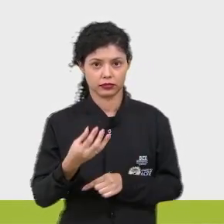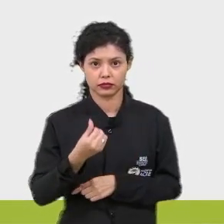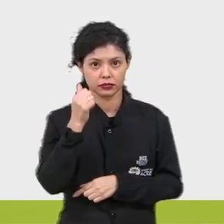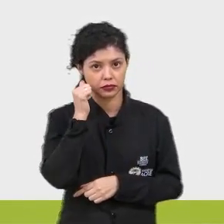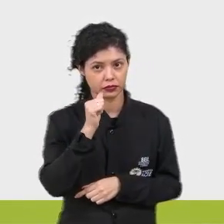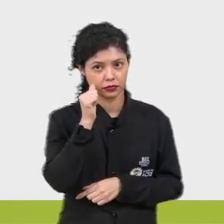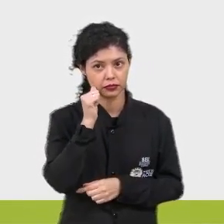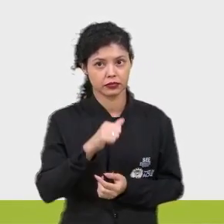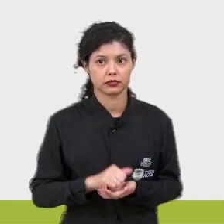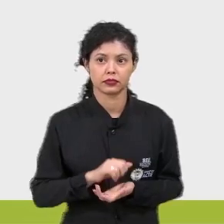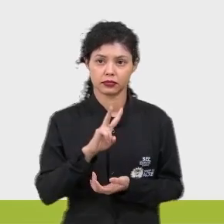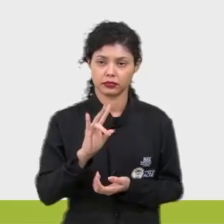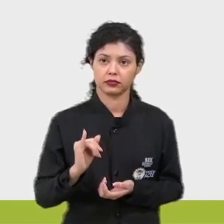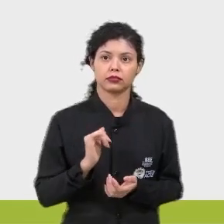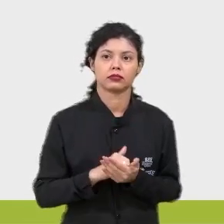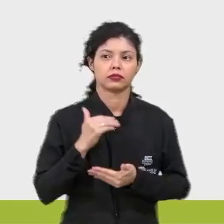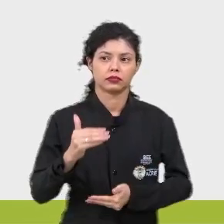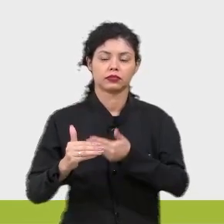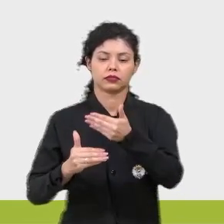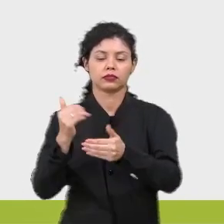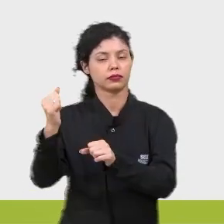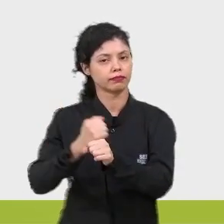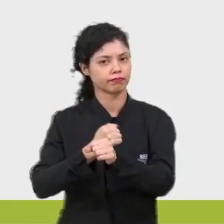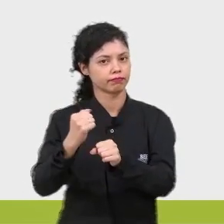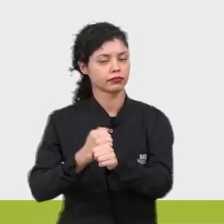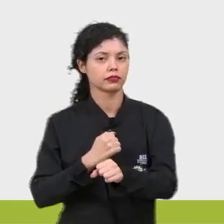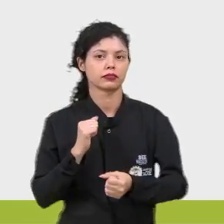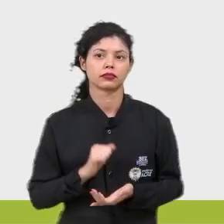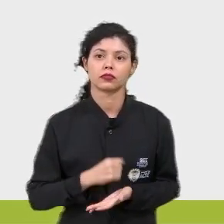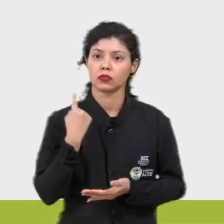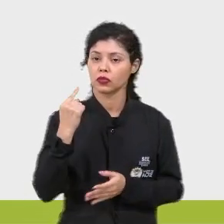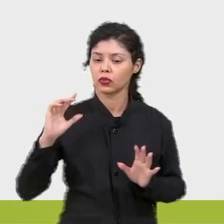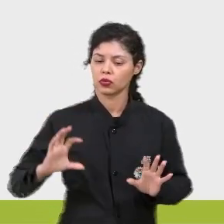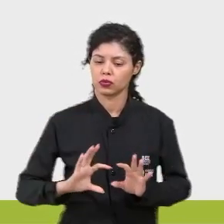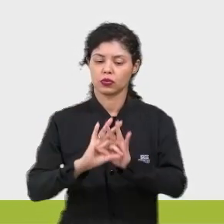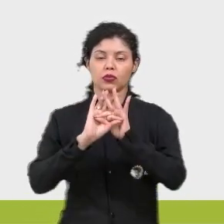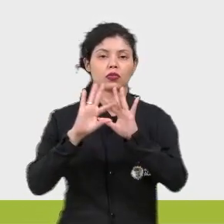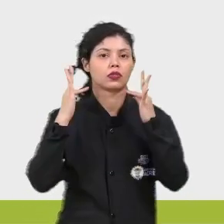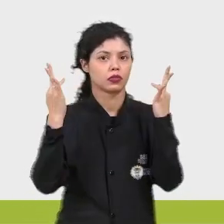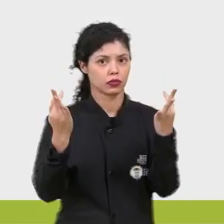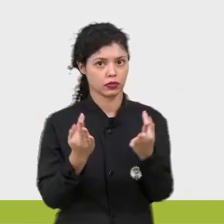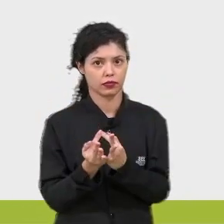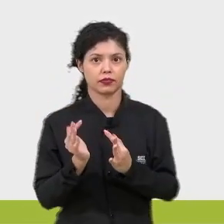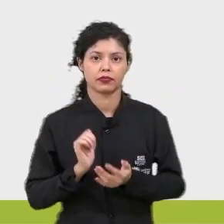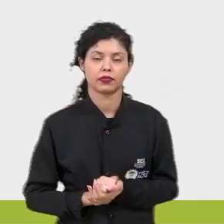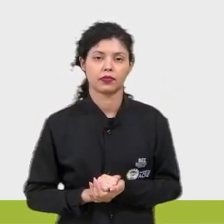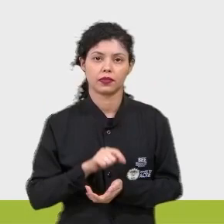vai surrupiar ao longo dos anos. O único vínculo com a família